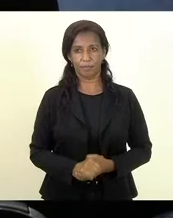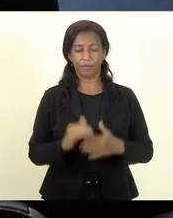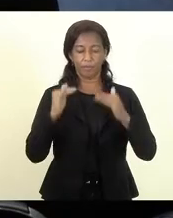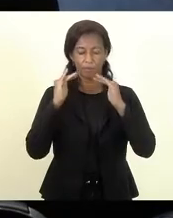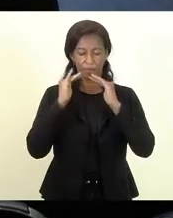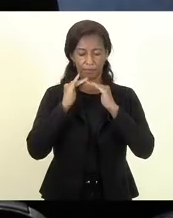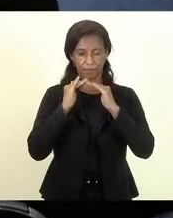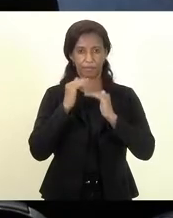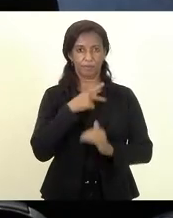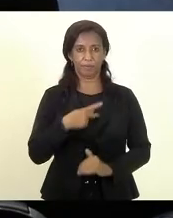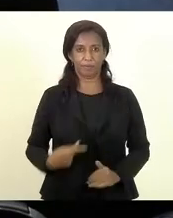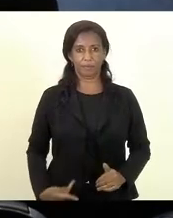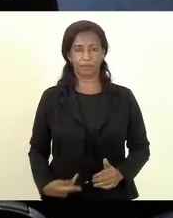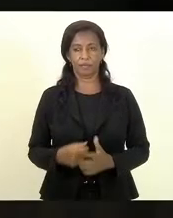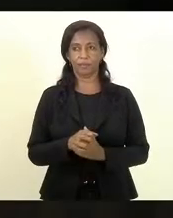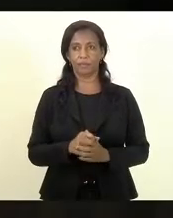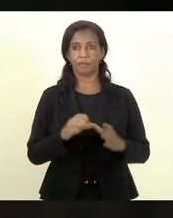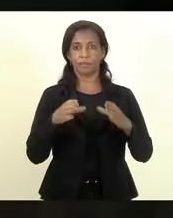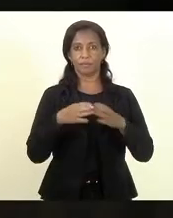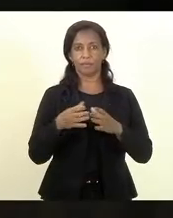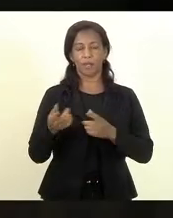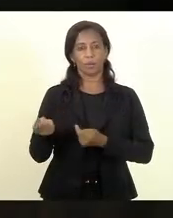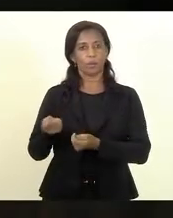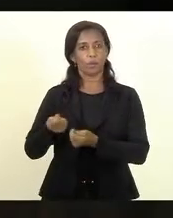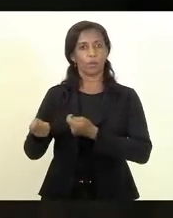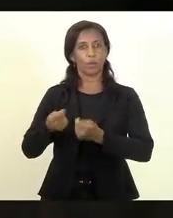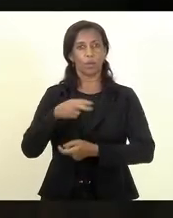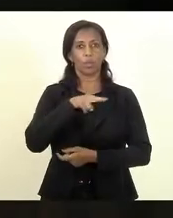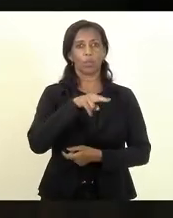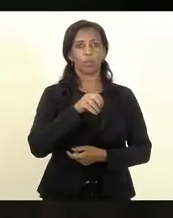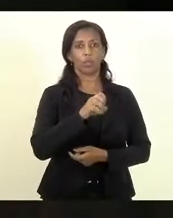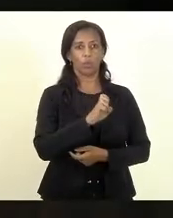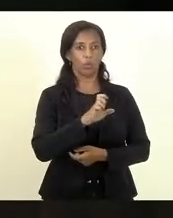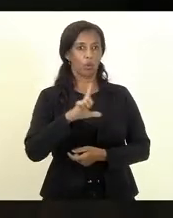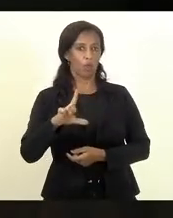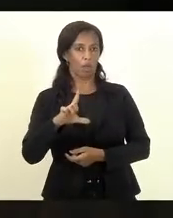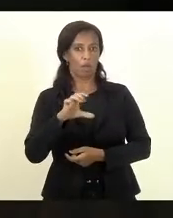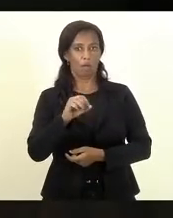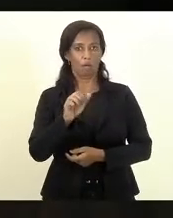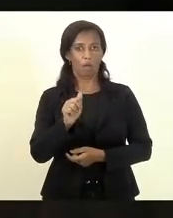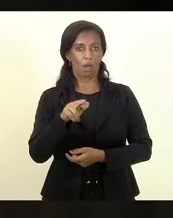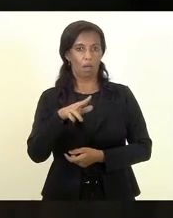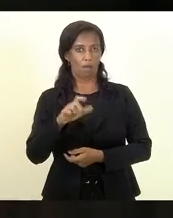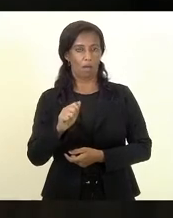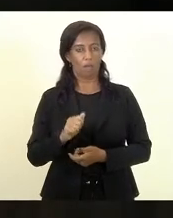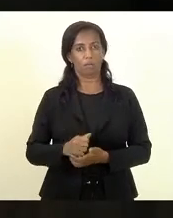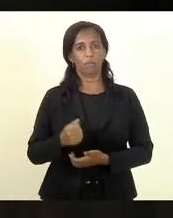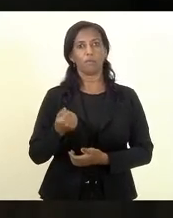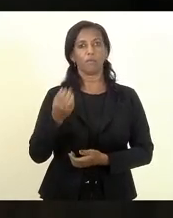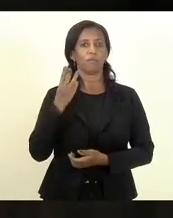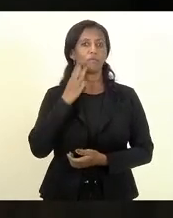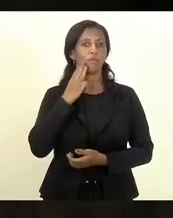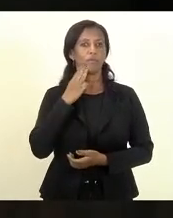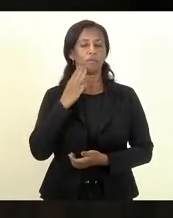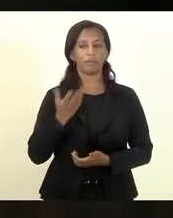Favorável, presidente. Pela Comissão de Economia, deputado Noel de Carvalho. Deputado Valdeir Carneiro.